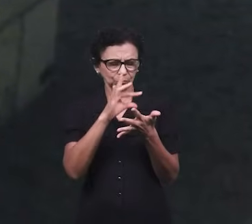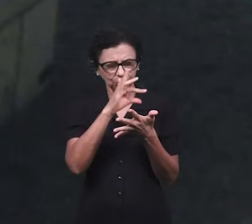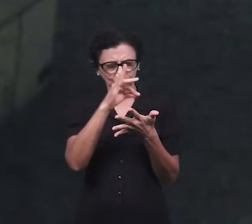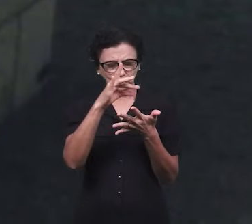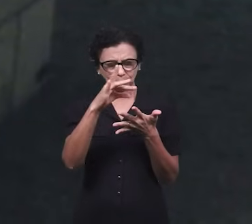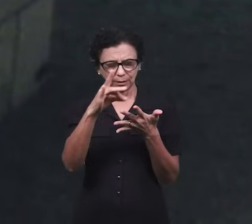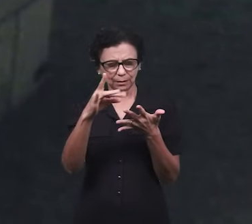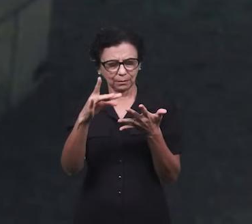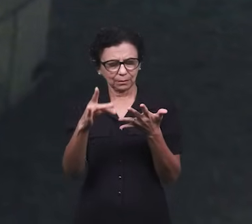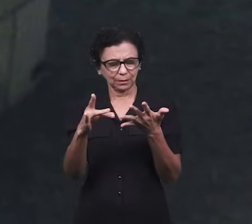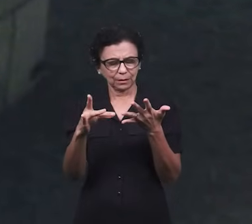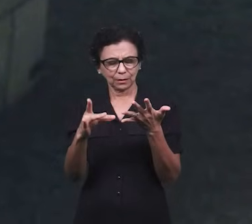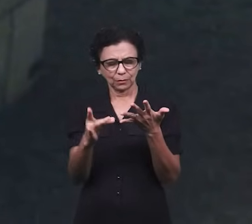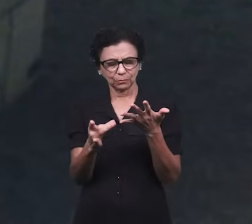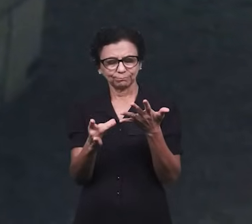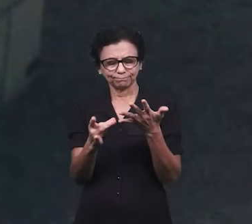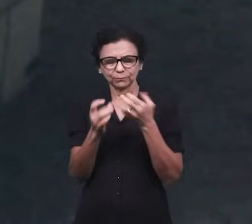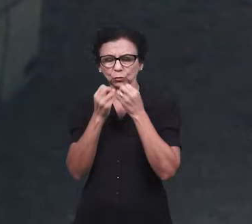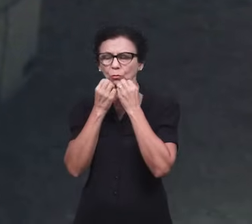confessamos